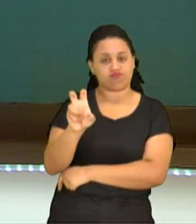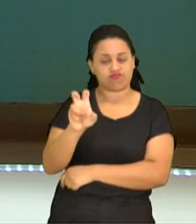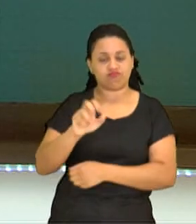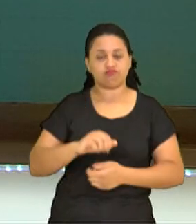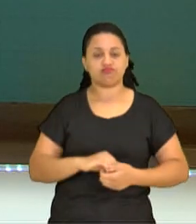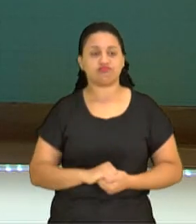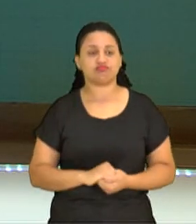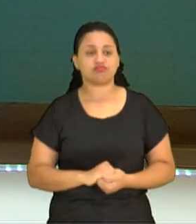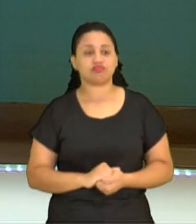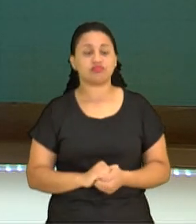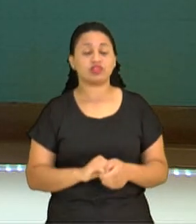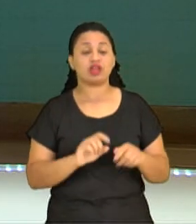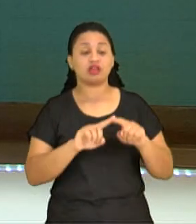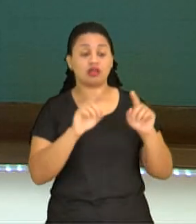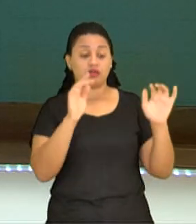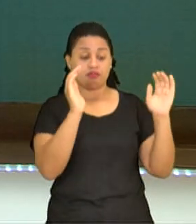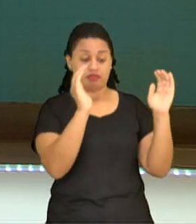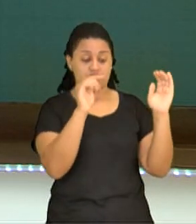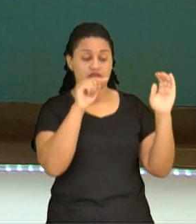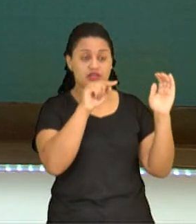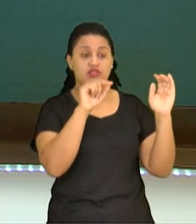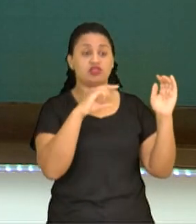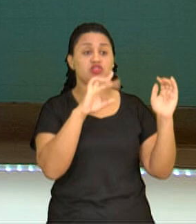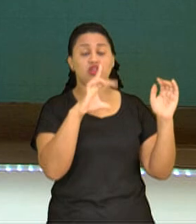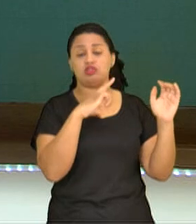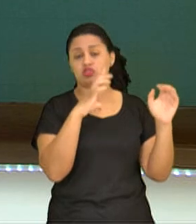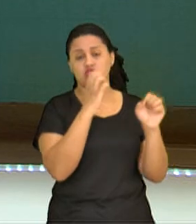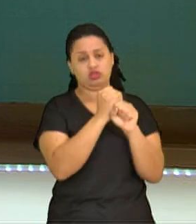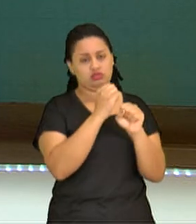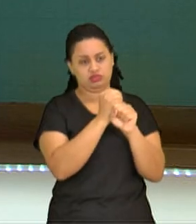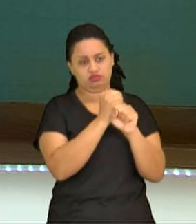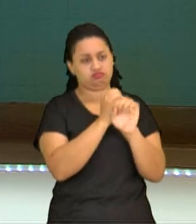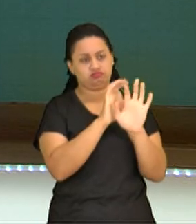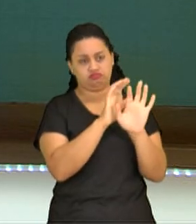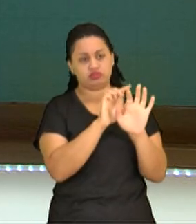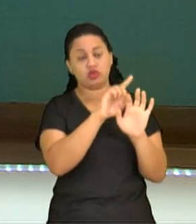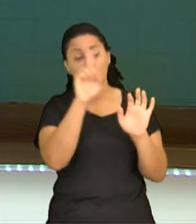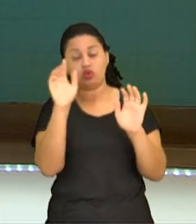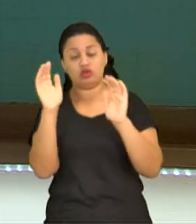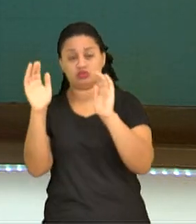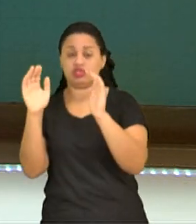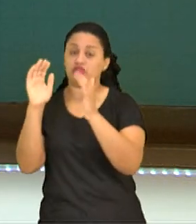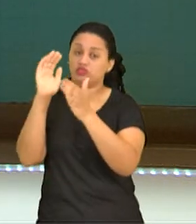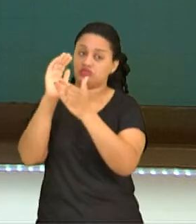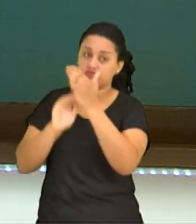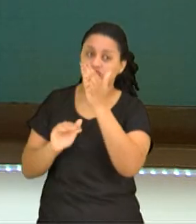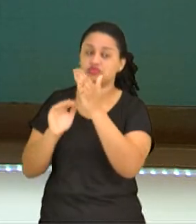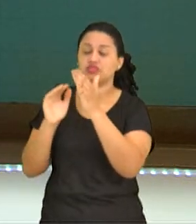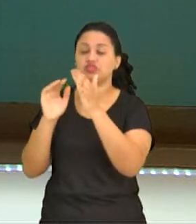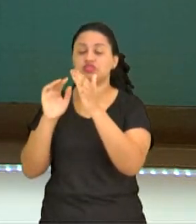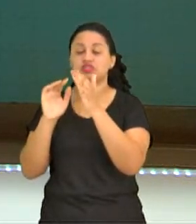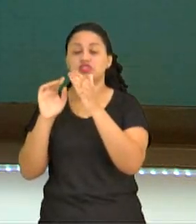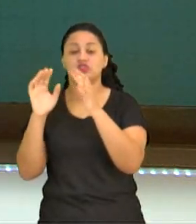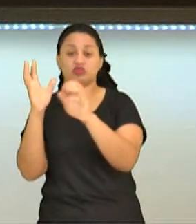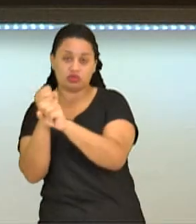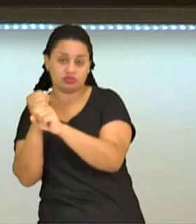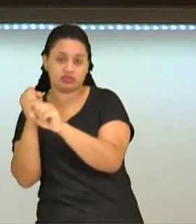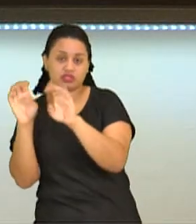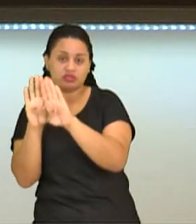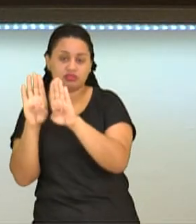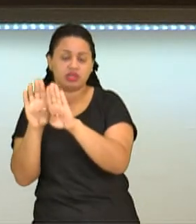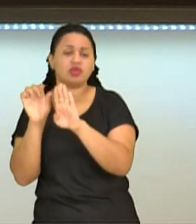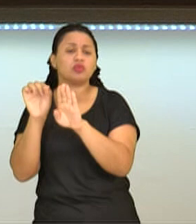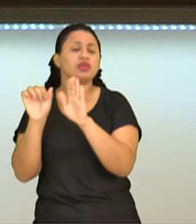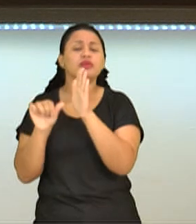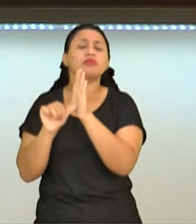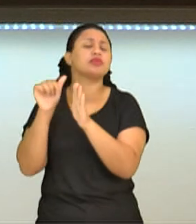5. Agora, dentro desse parênteses, eu tenho só uma soma. E aqui eu tenho subtrações, uma subtração e uma soma. O que eu